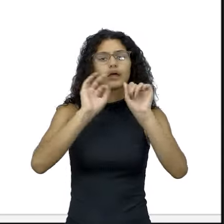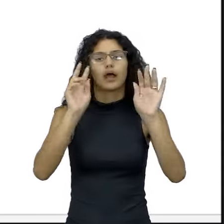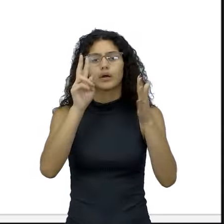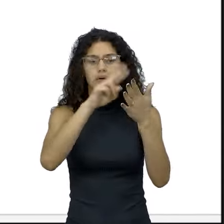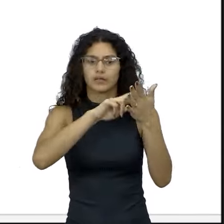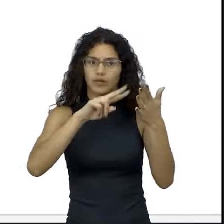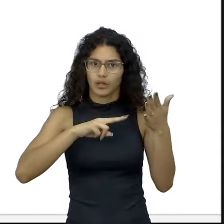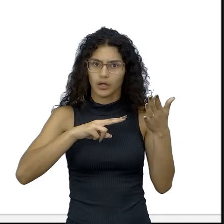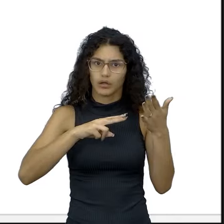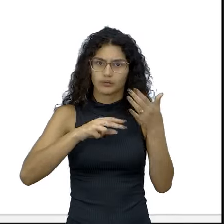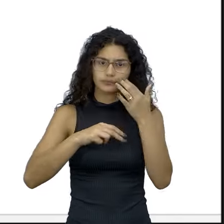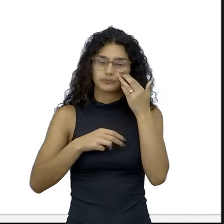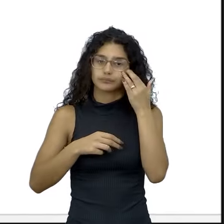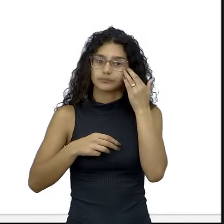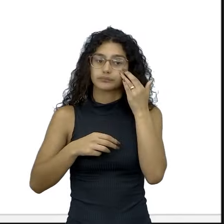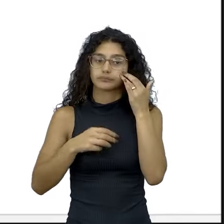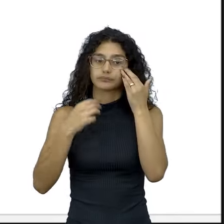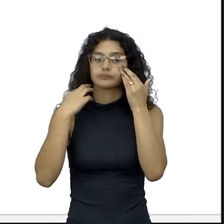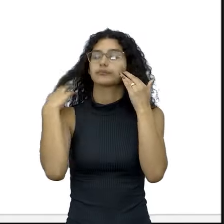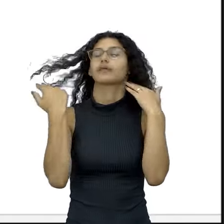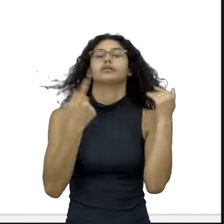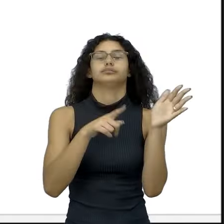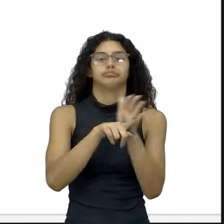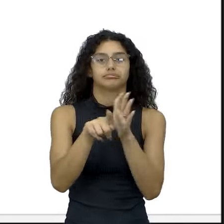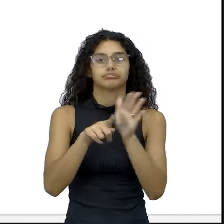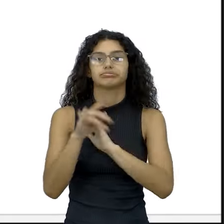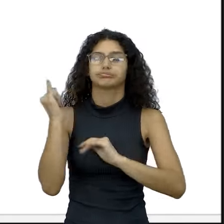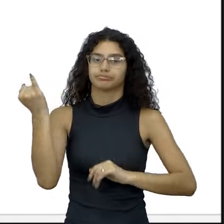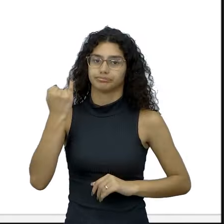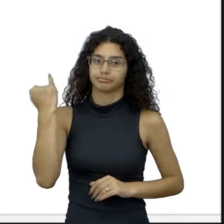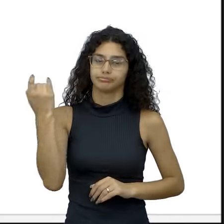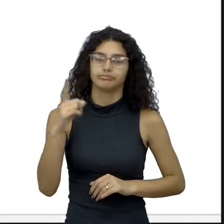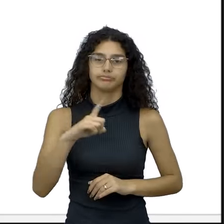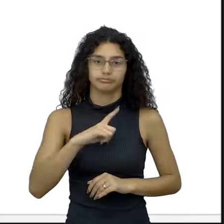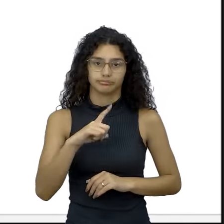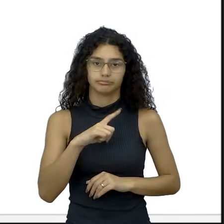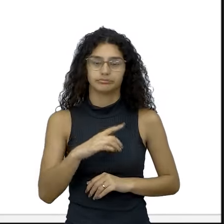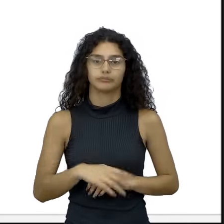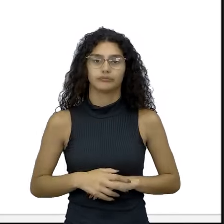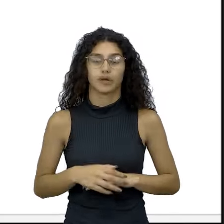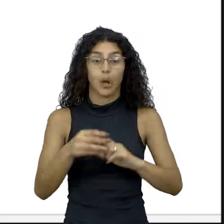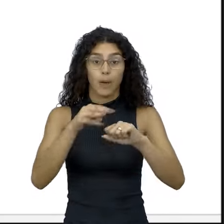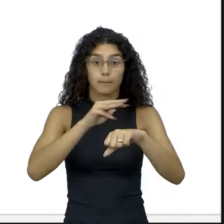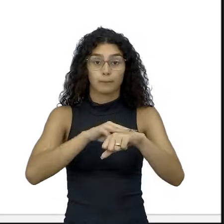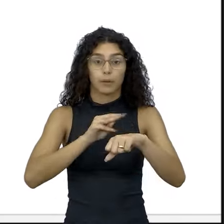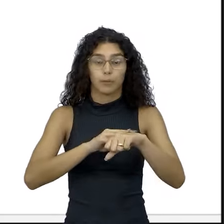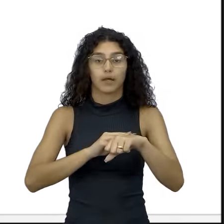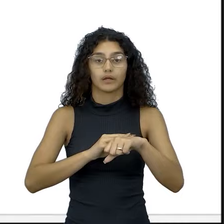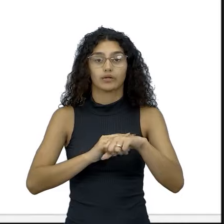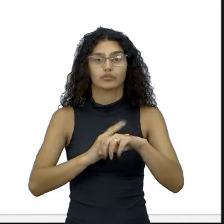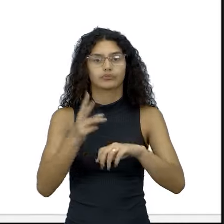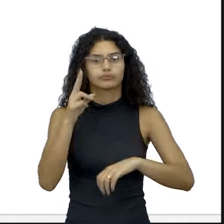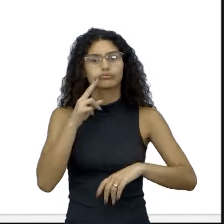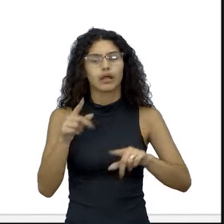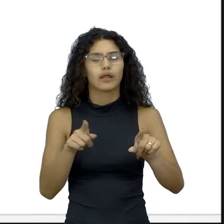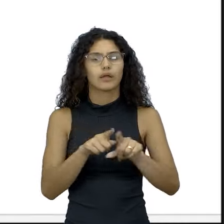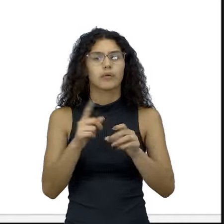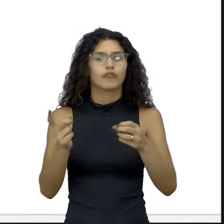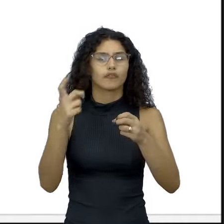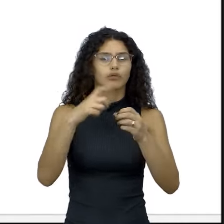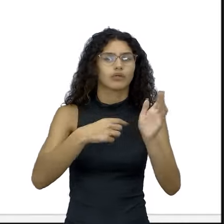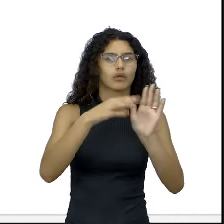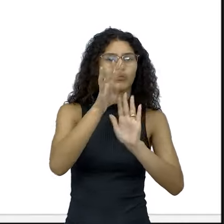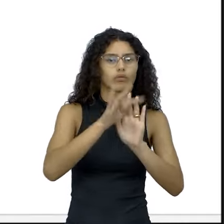vai ler? Olha quantas questões importantes, né, para esse momento de revisar, né, de voltar no texto,